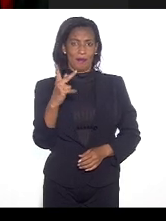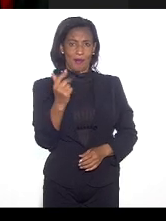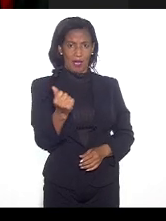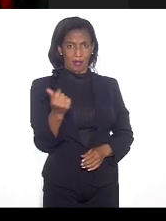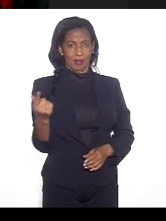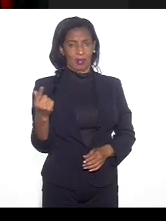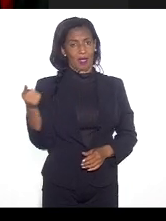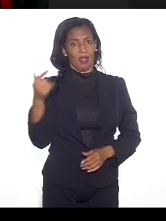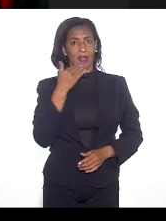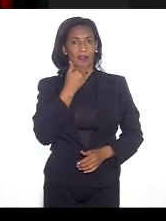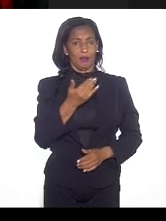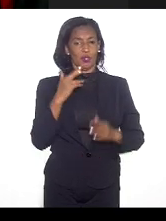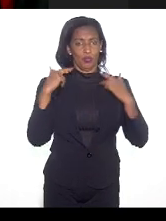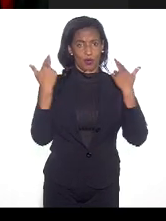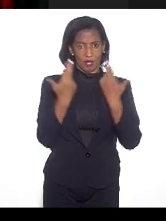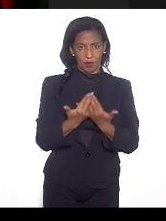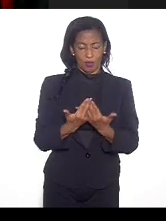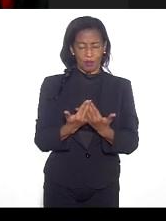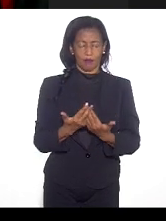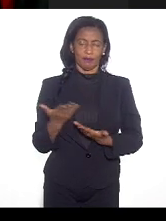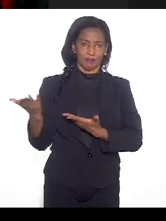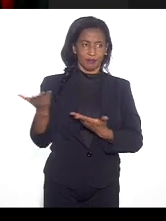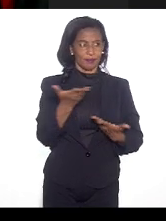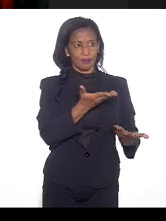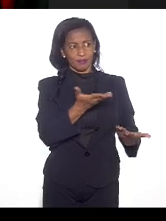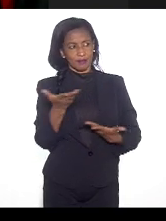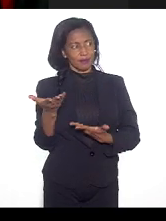Marcelo Dino. Deputada Marta Rocha.